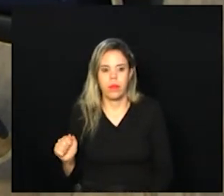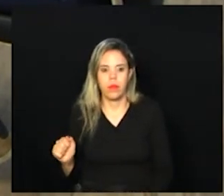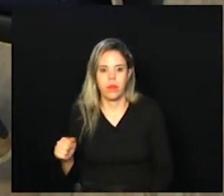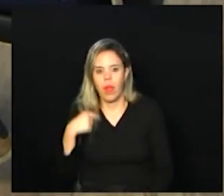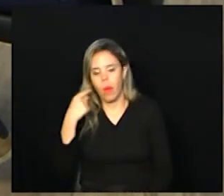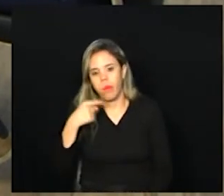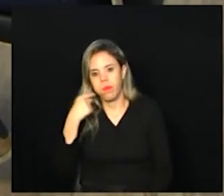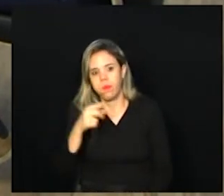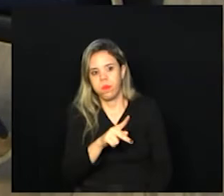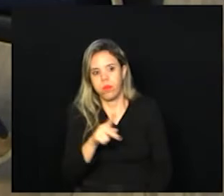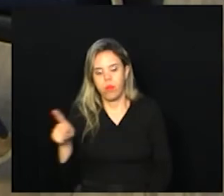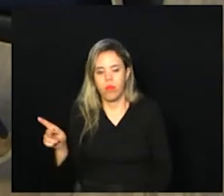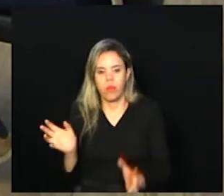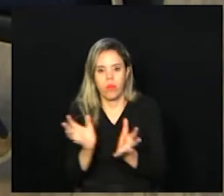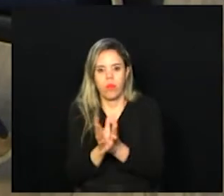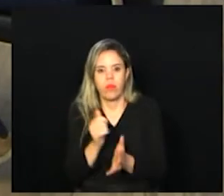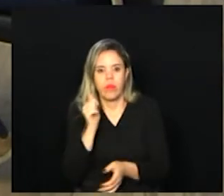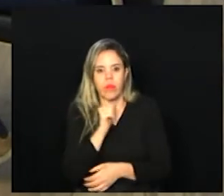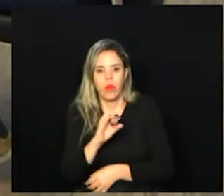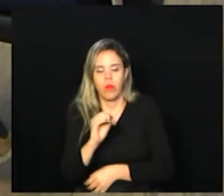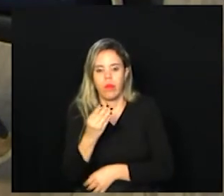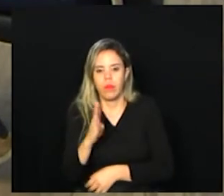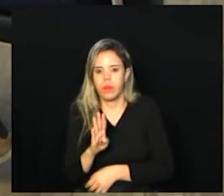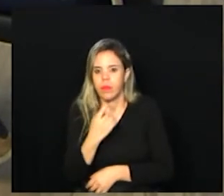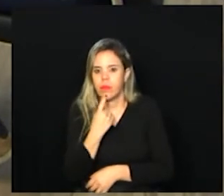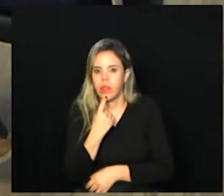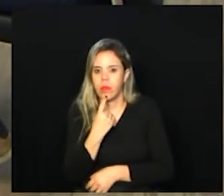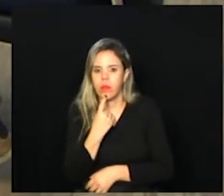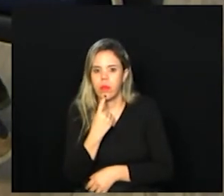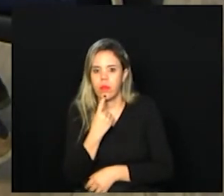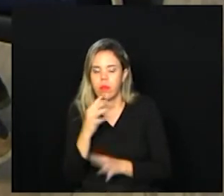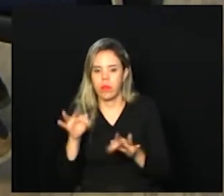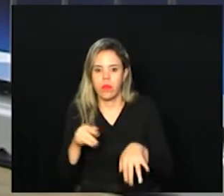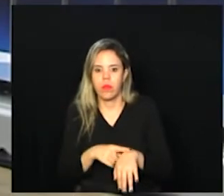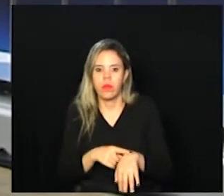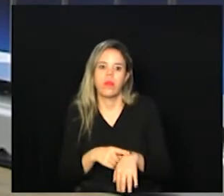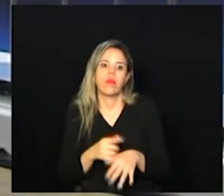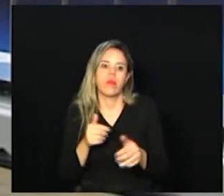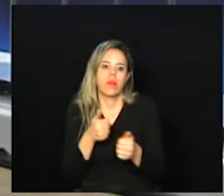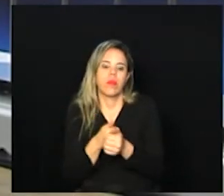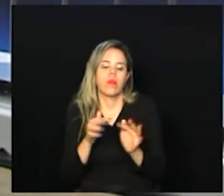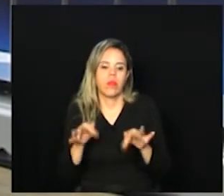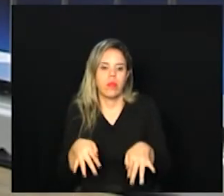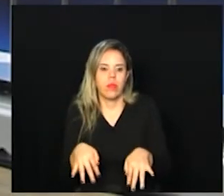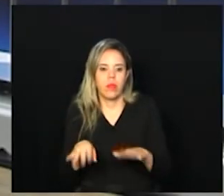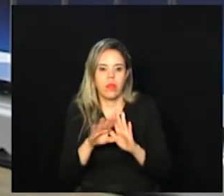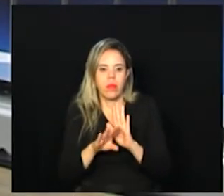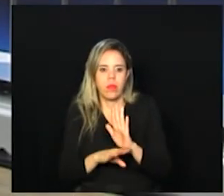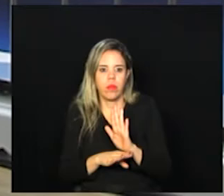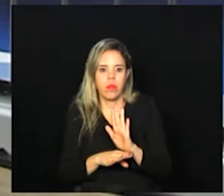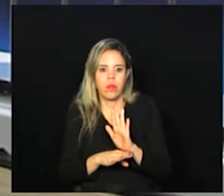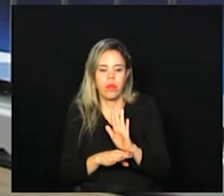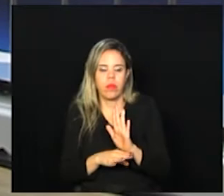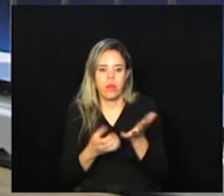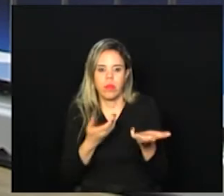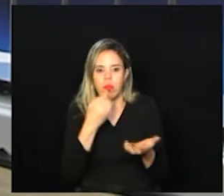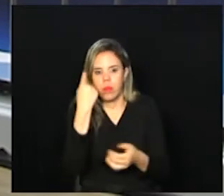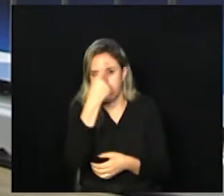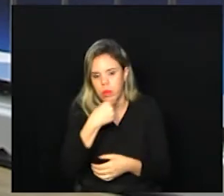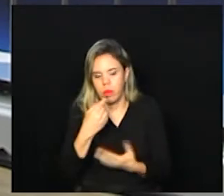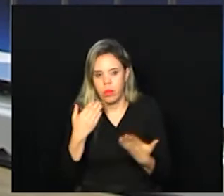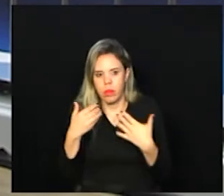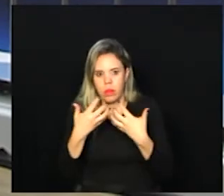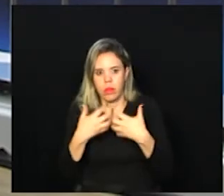advogada, presidente da Comissão da Mulher da OAB Campinas. Infelizmente, nós já estamos chegando ao fim do nosso programa. Queria mais uma hora para a gente